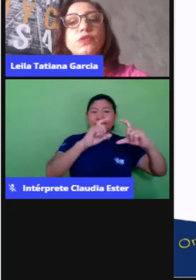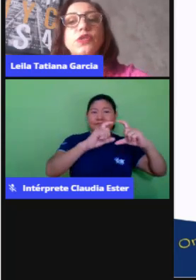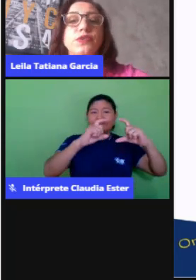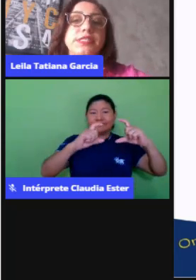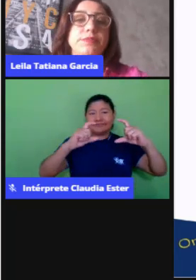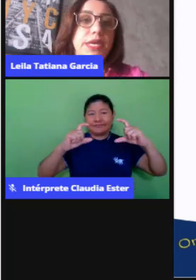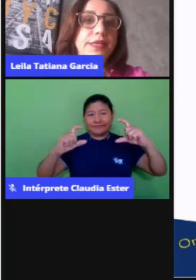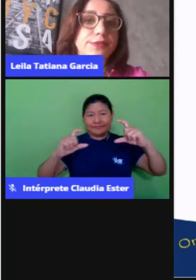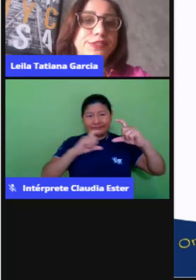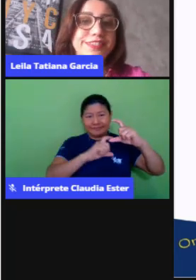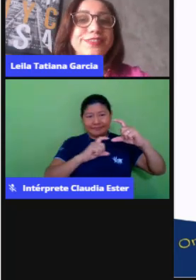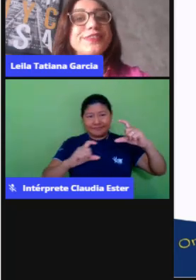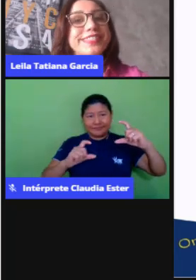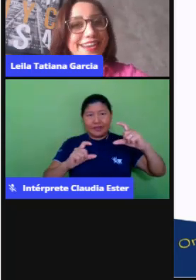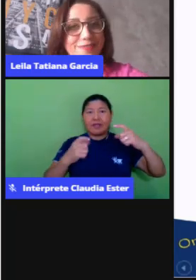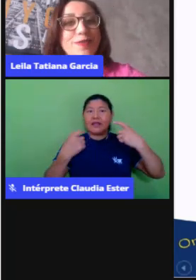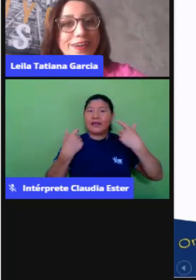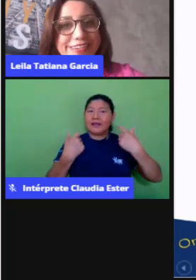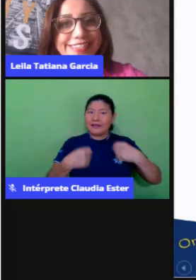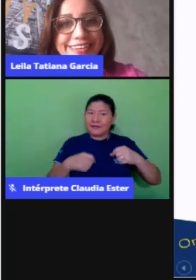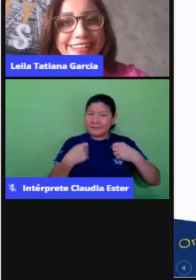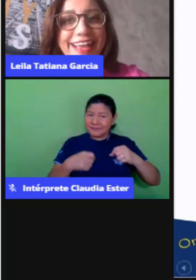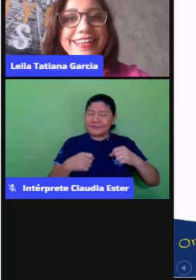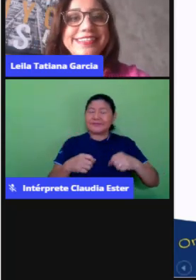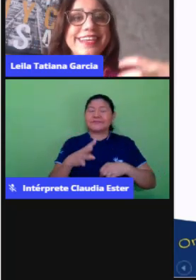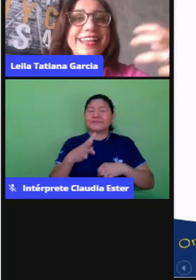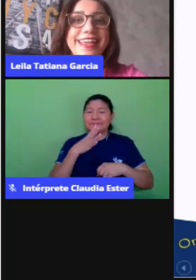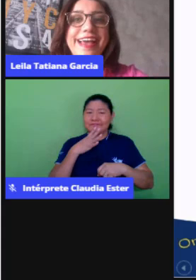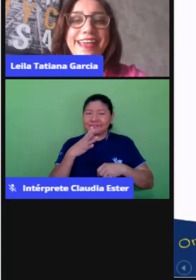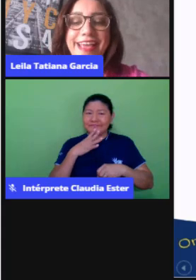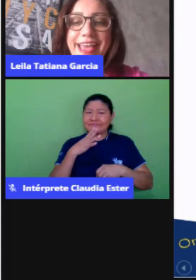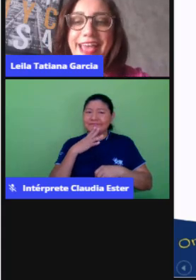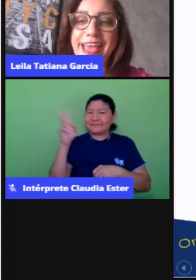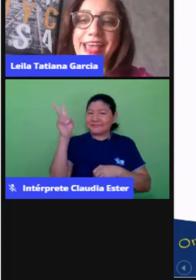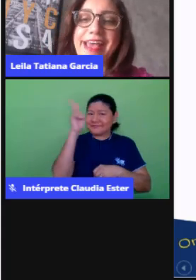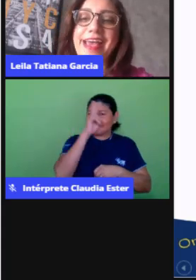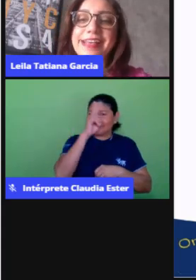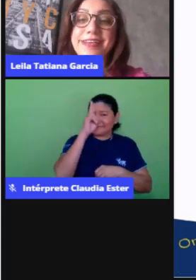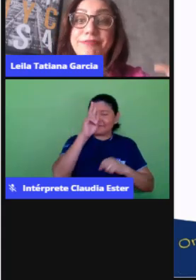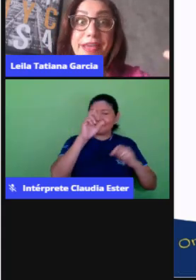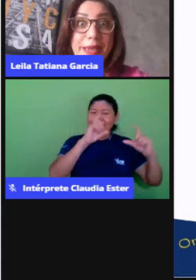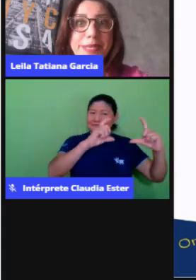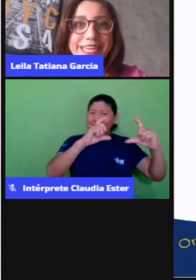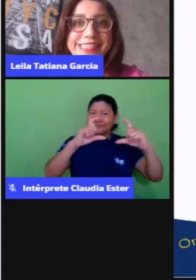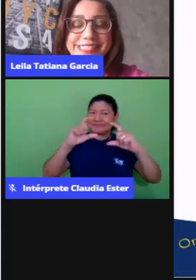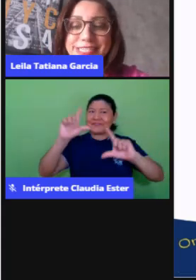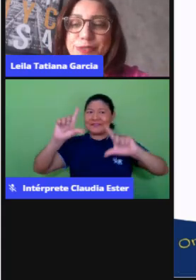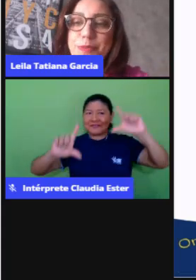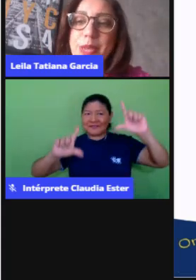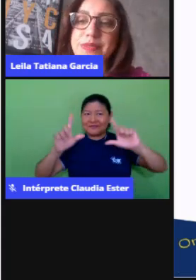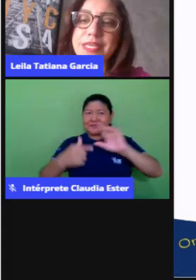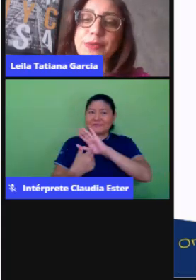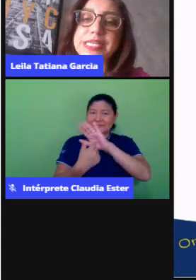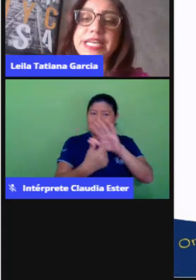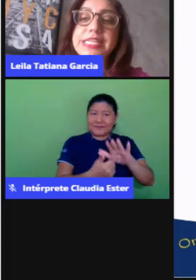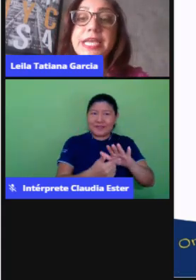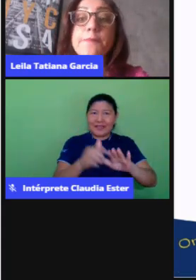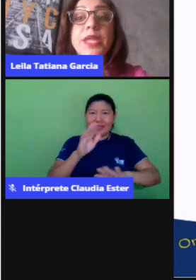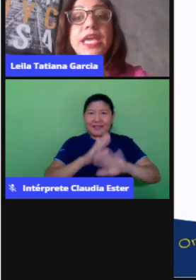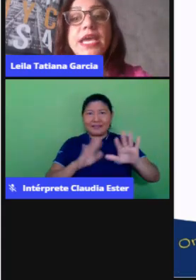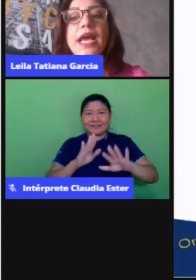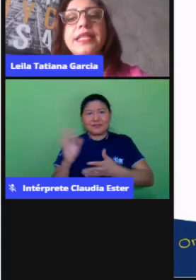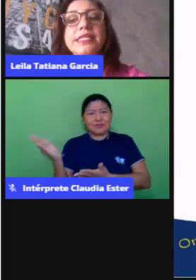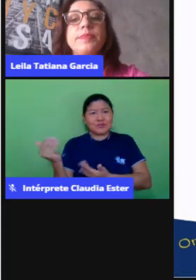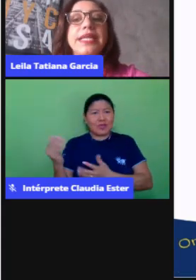você tiver os dois conhecimentos do Star Wars, né? Que seria aí essa febre que existe no meio dos